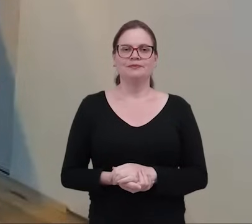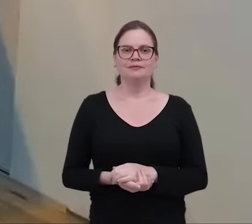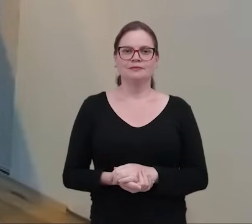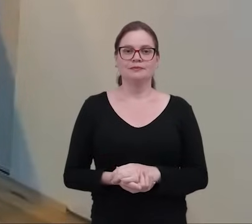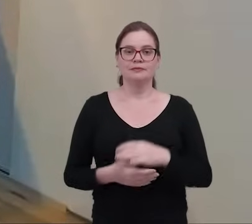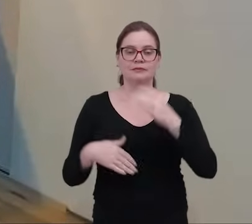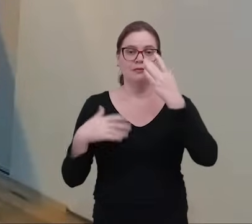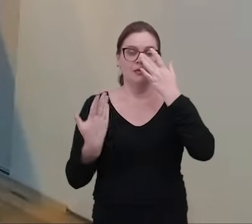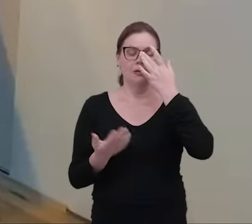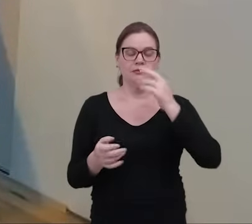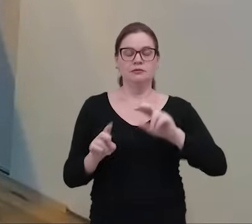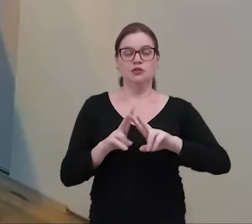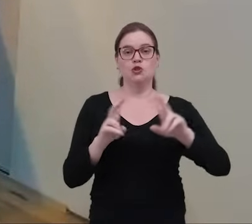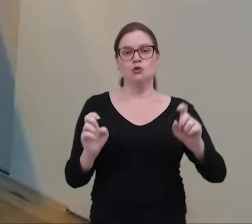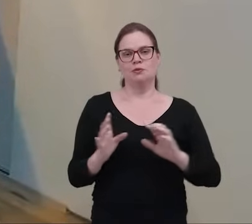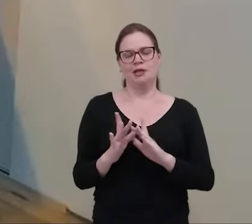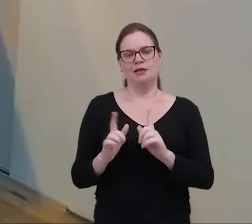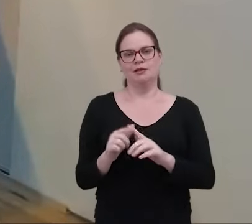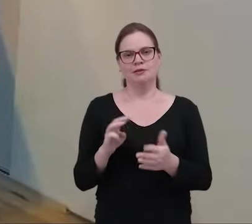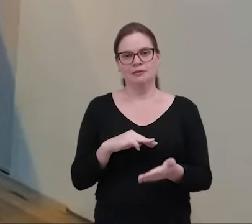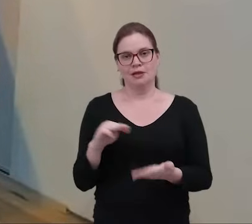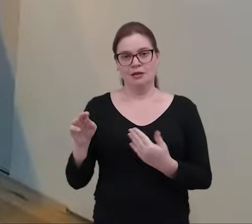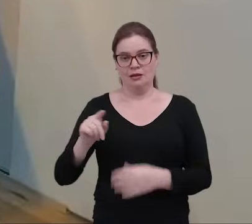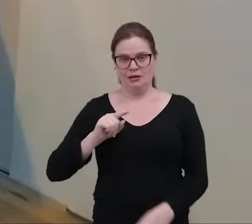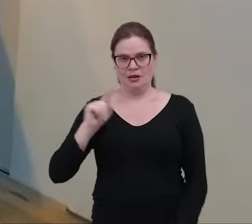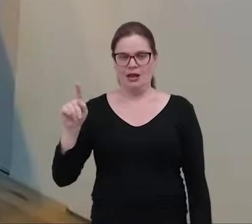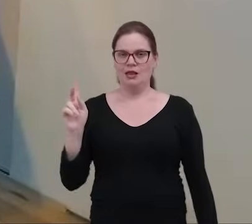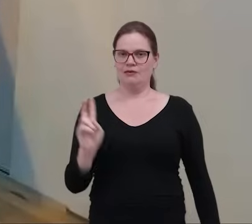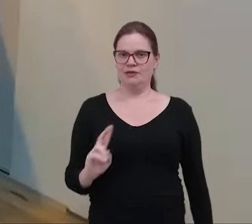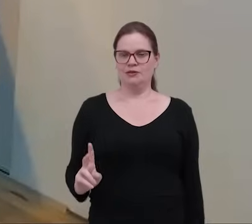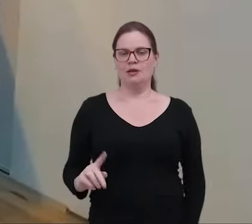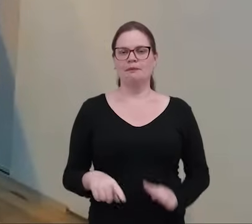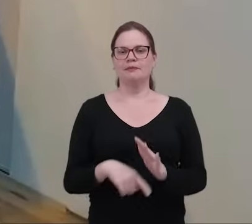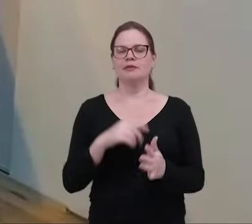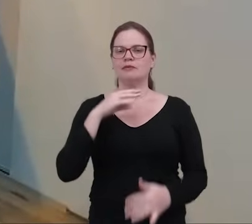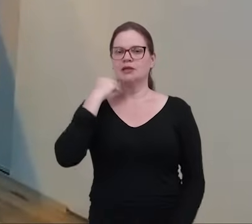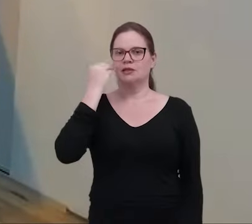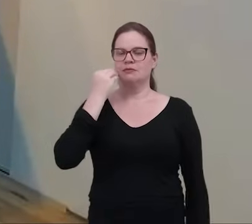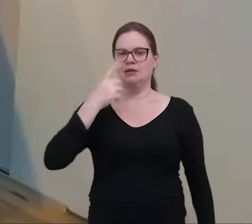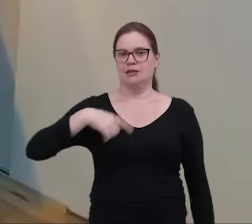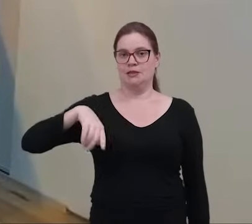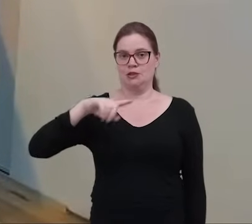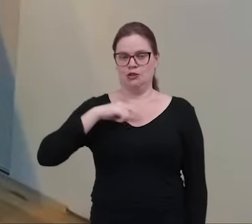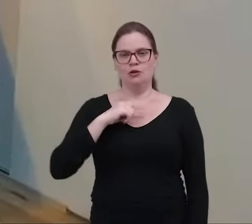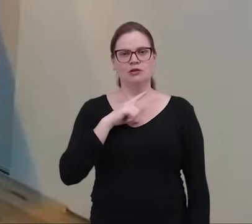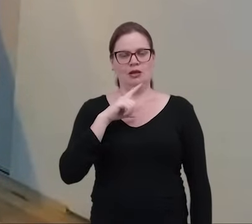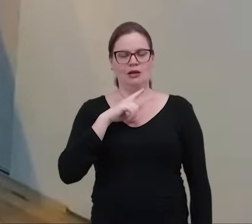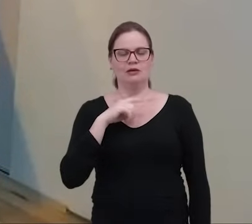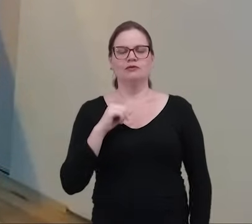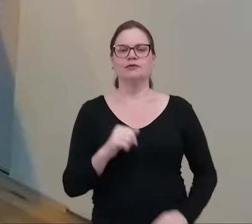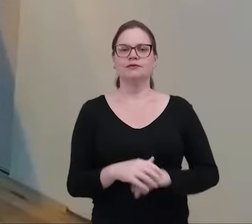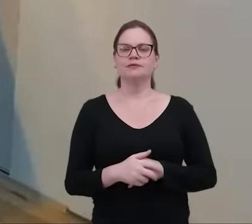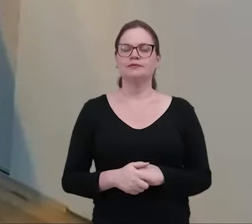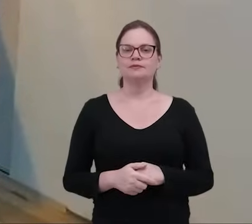Bem, sobre a obra na Venezuela, a primeira experiência que o Senhor nos deu, o primeiro sinal que o Senhor nos deu,